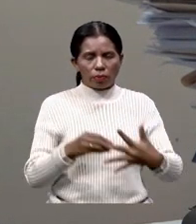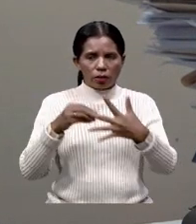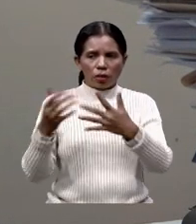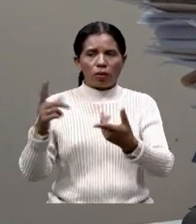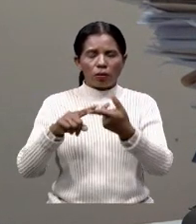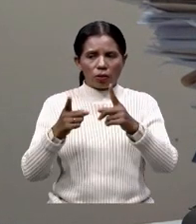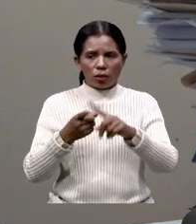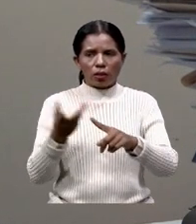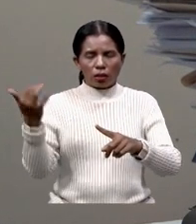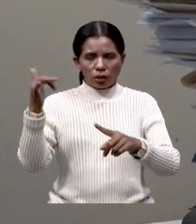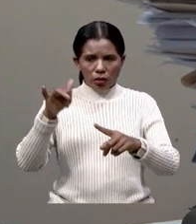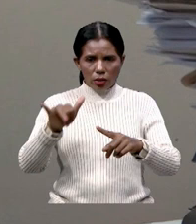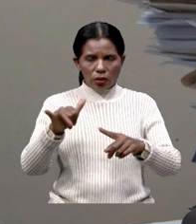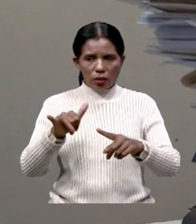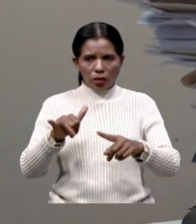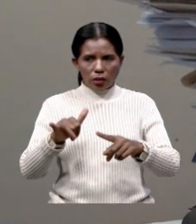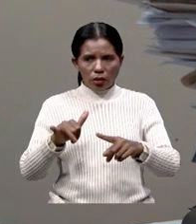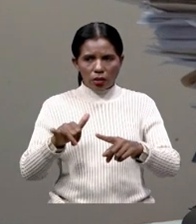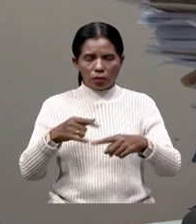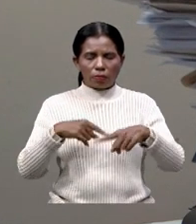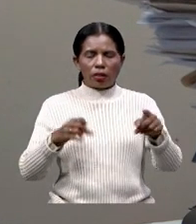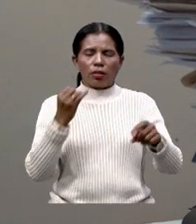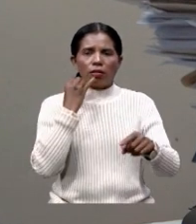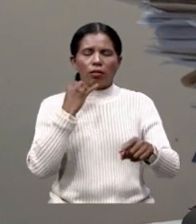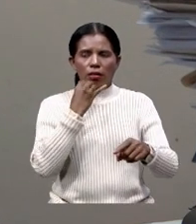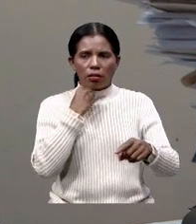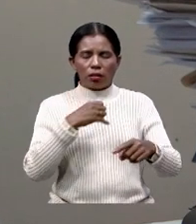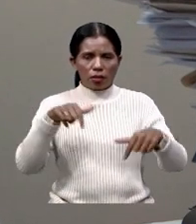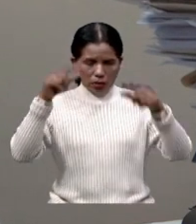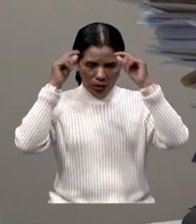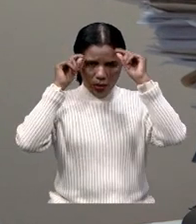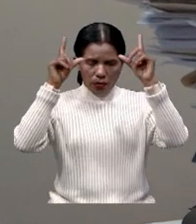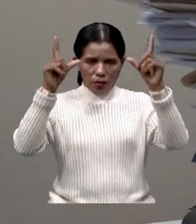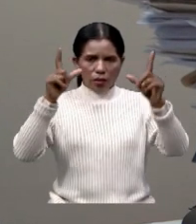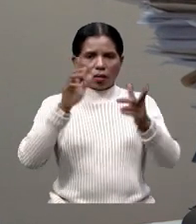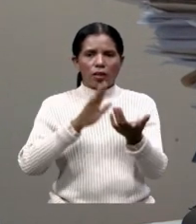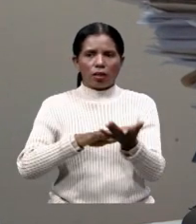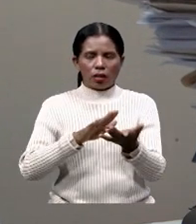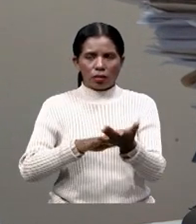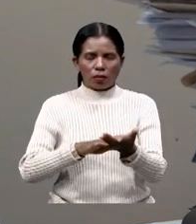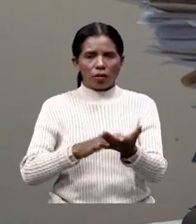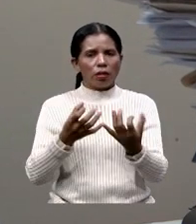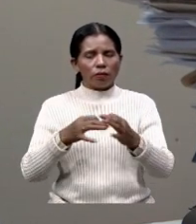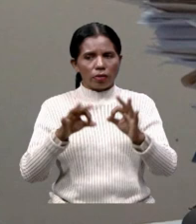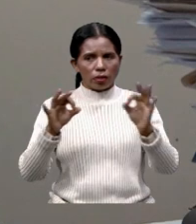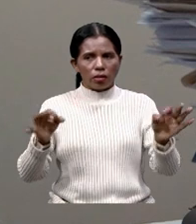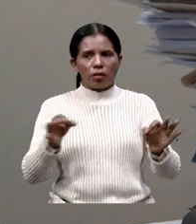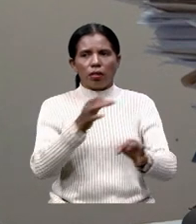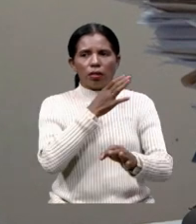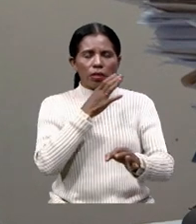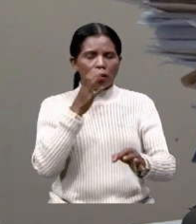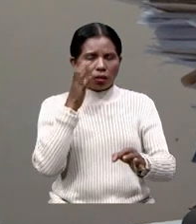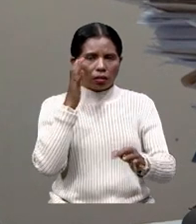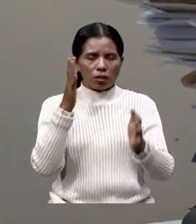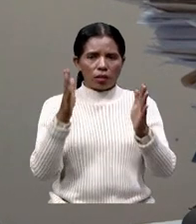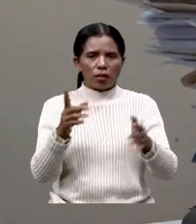colegas sira vem a cabaia o baia Israel o ia Timor escola acaba agrícola escola